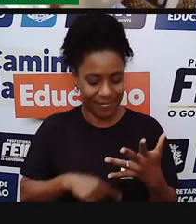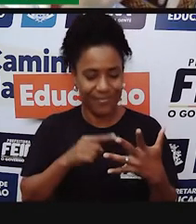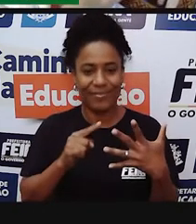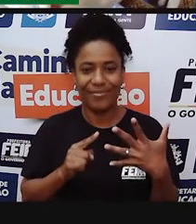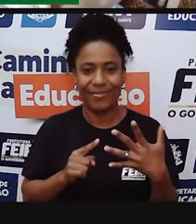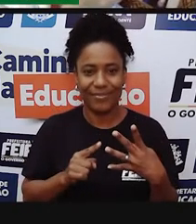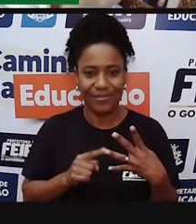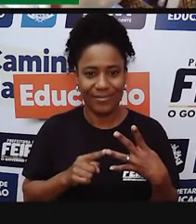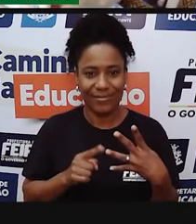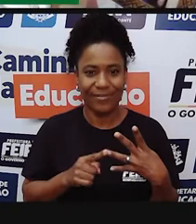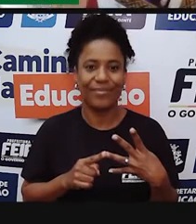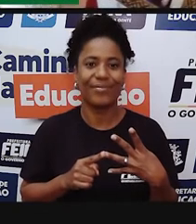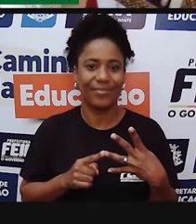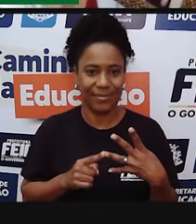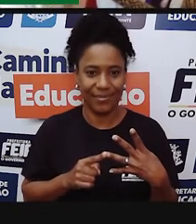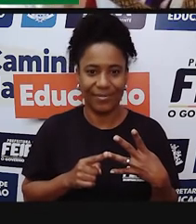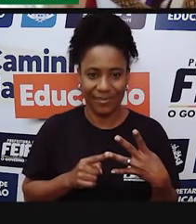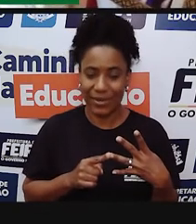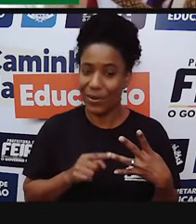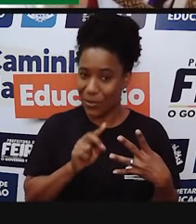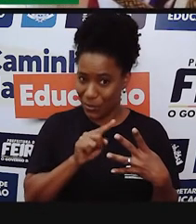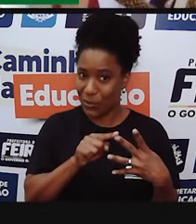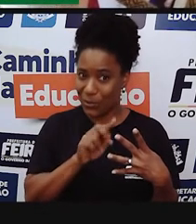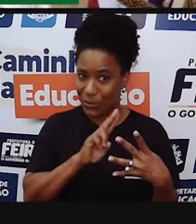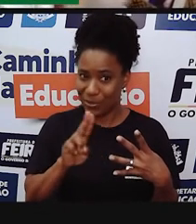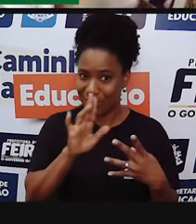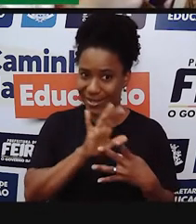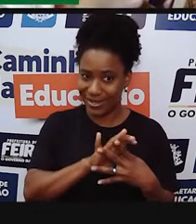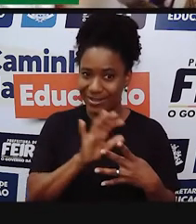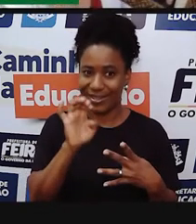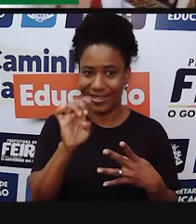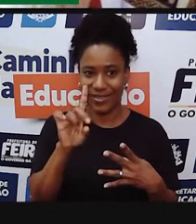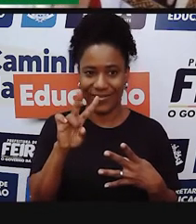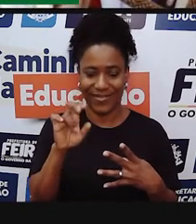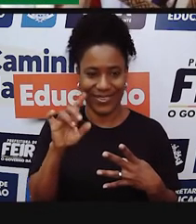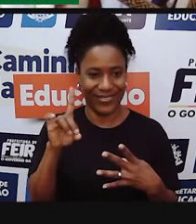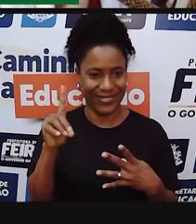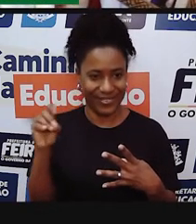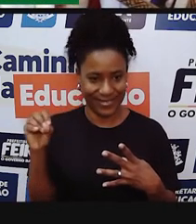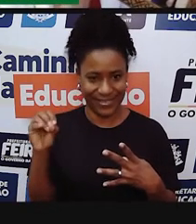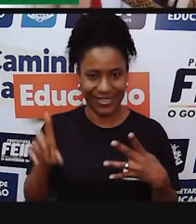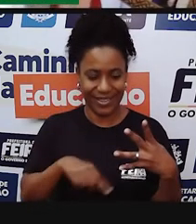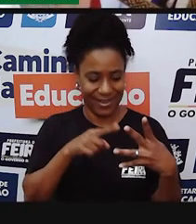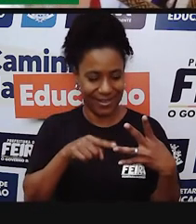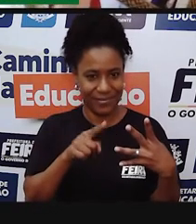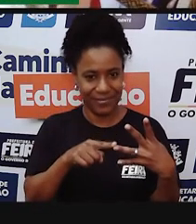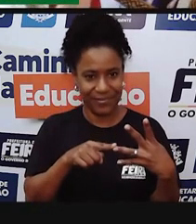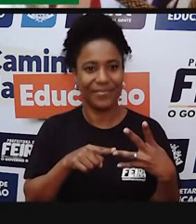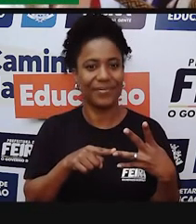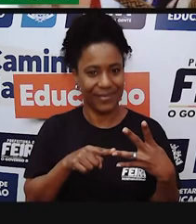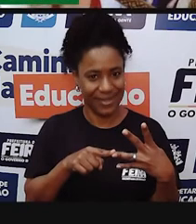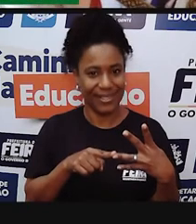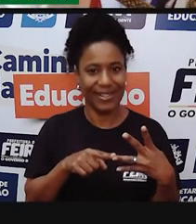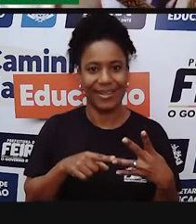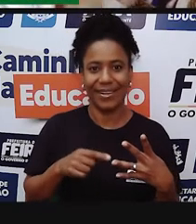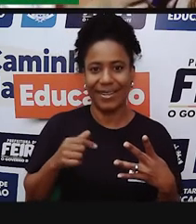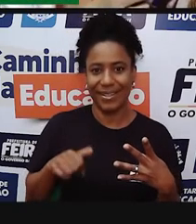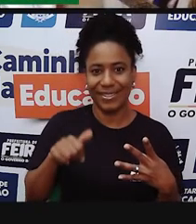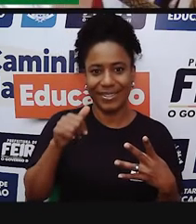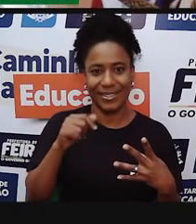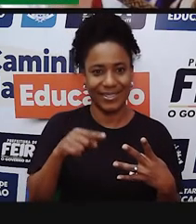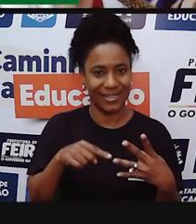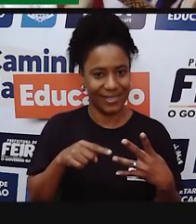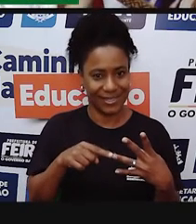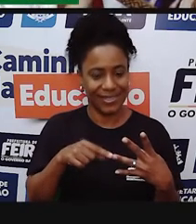resley meses Edvaldo o nome dele é Divaldo vezes mais dora carnes Lauro